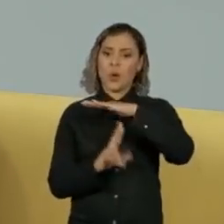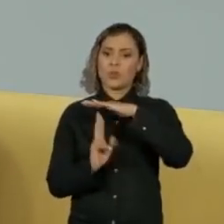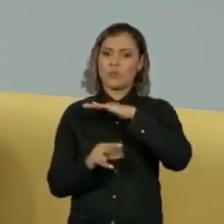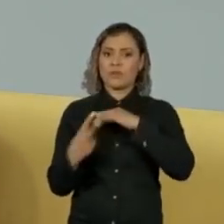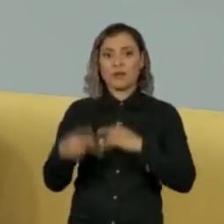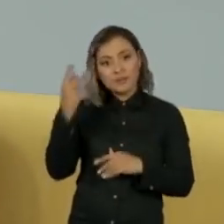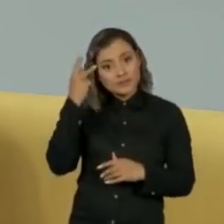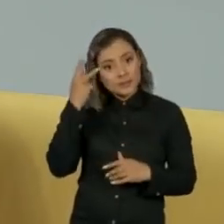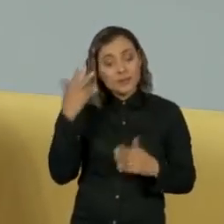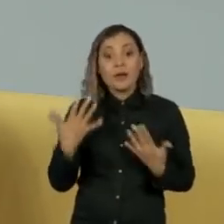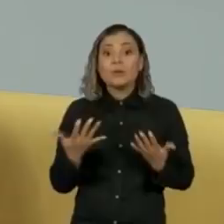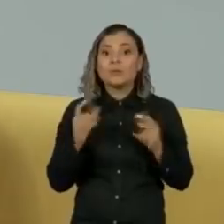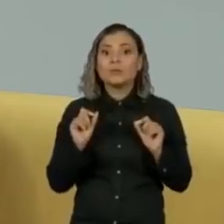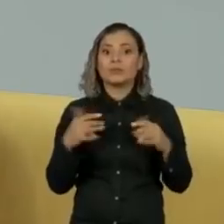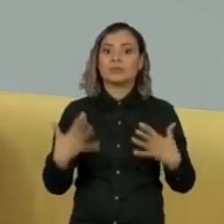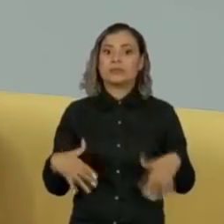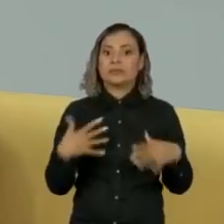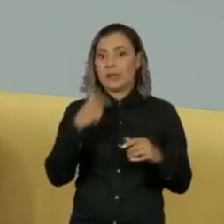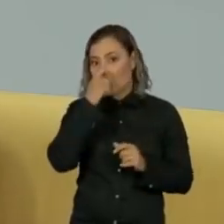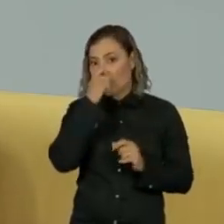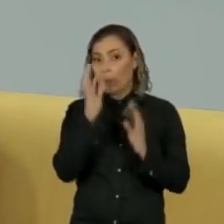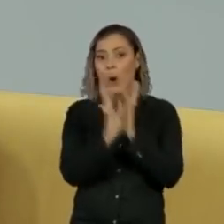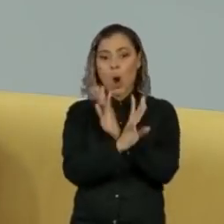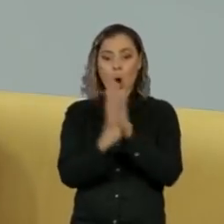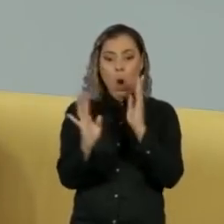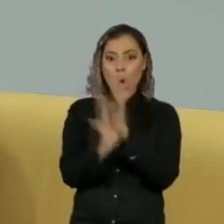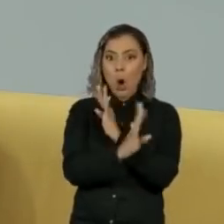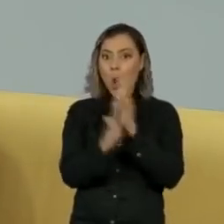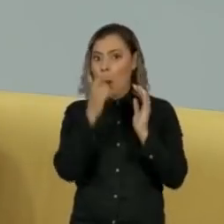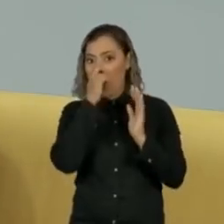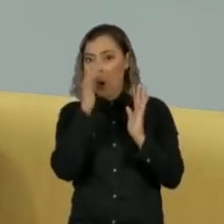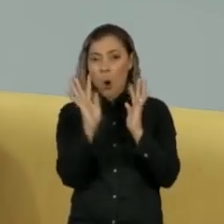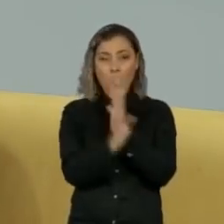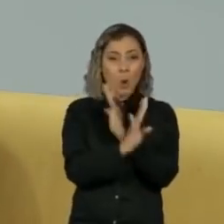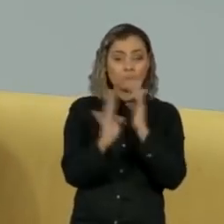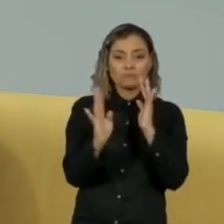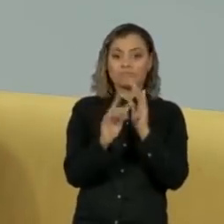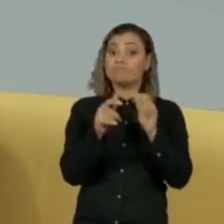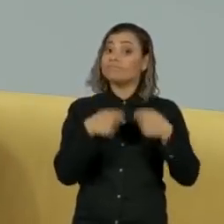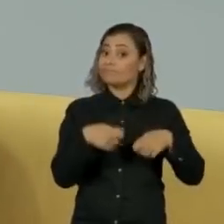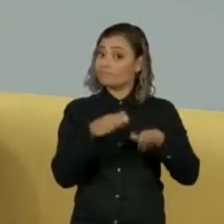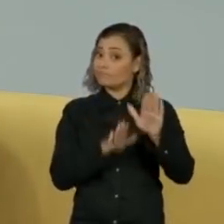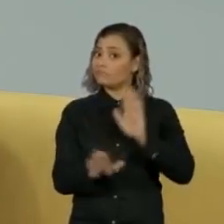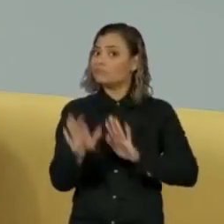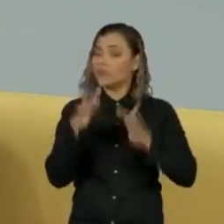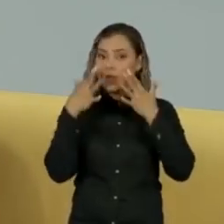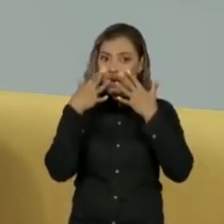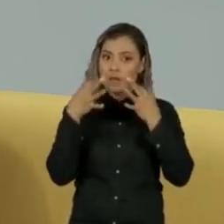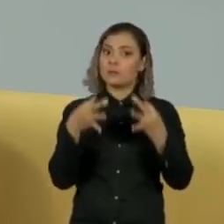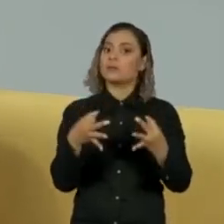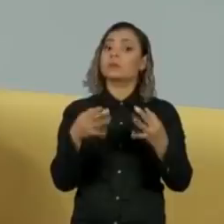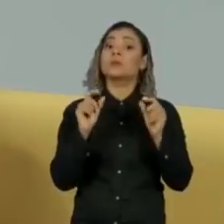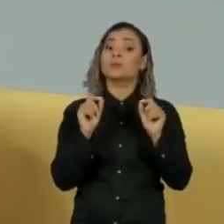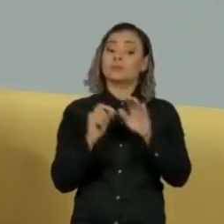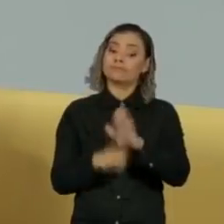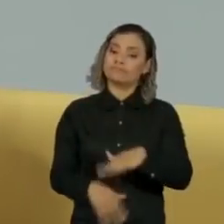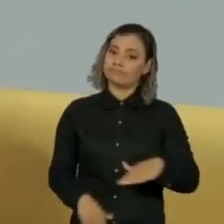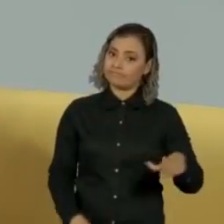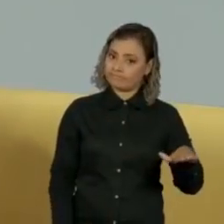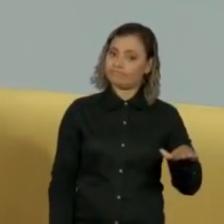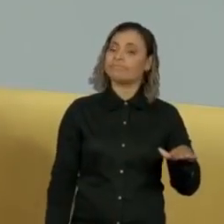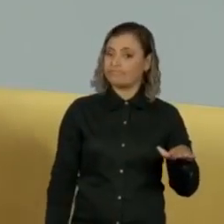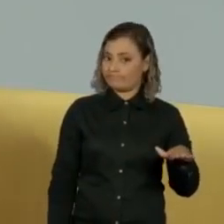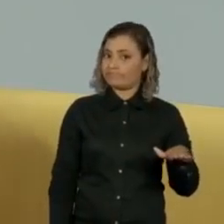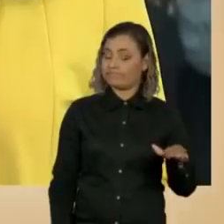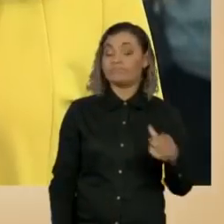São Paulo vive tempos de superlotação, então é preciso cuidado, sobretudo com as crianças.